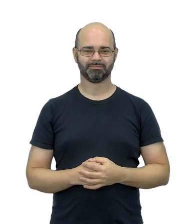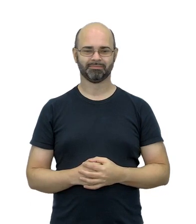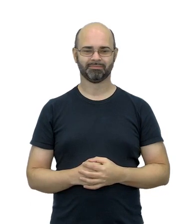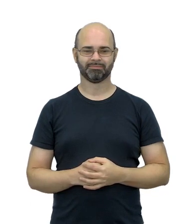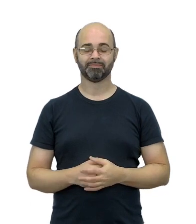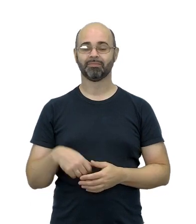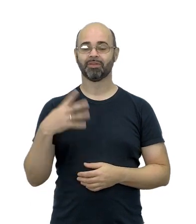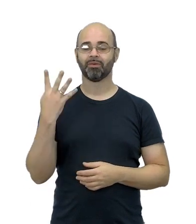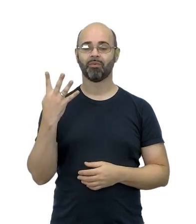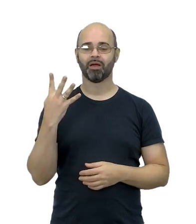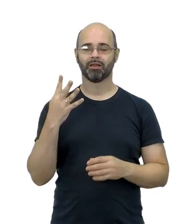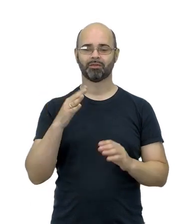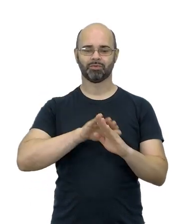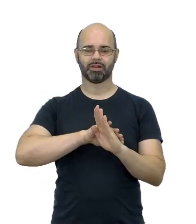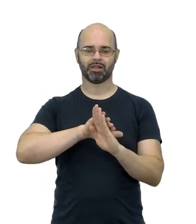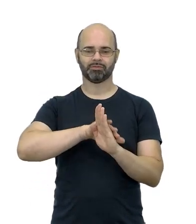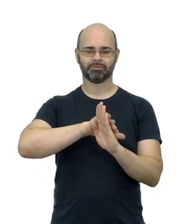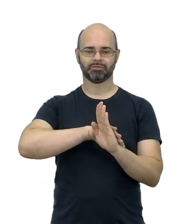4 lados.